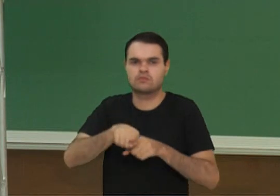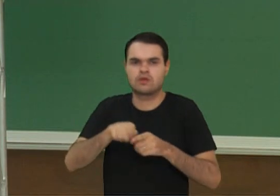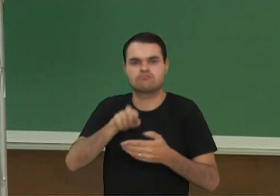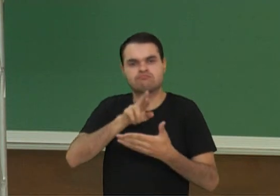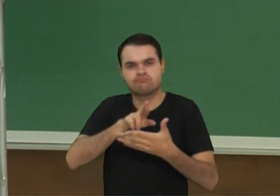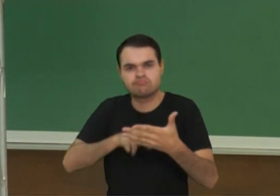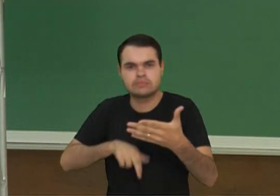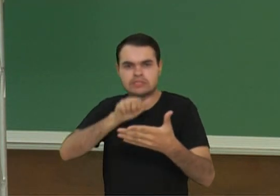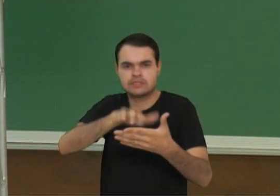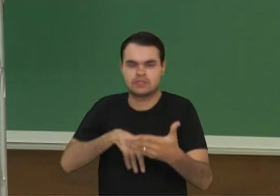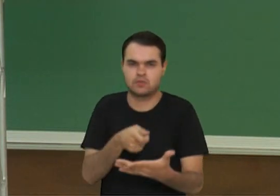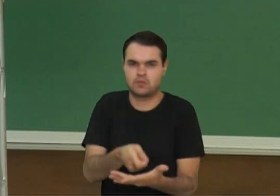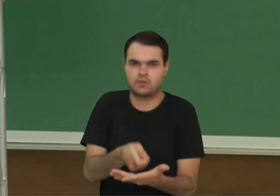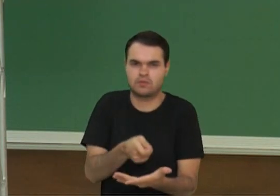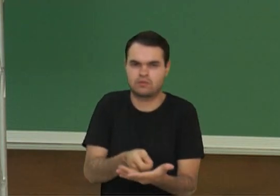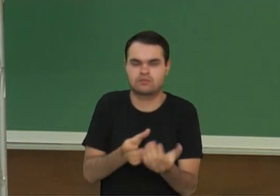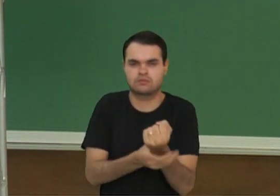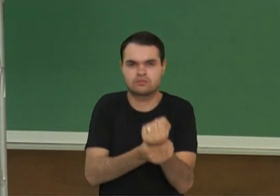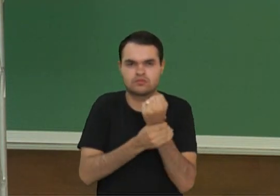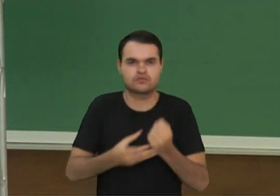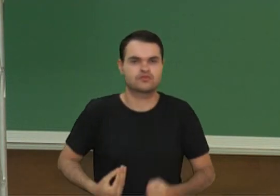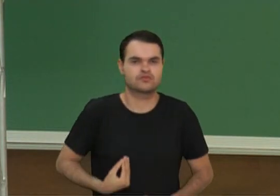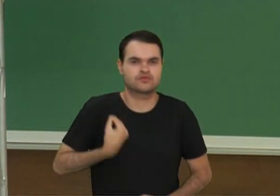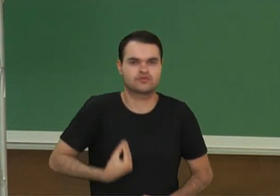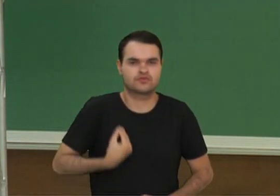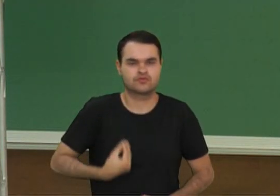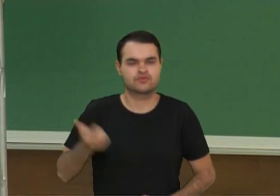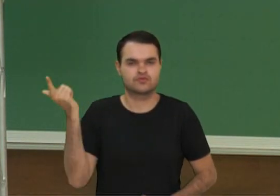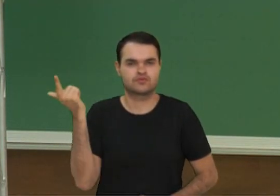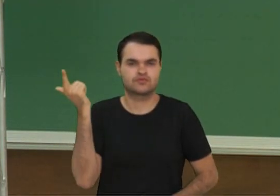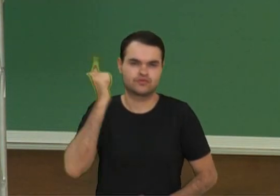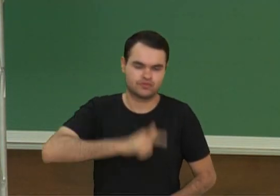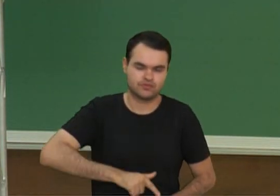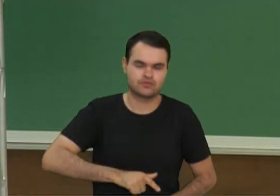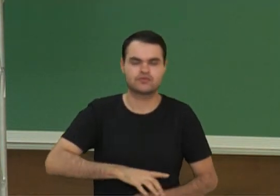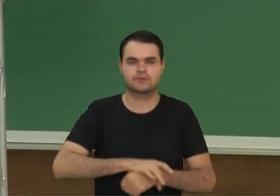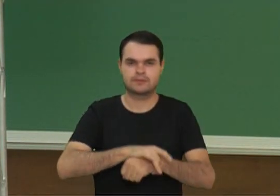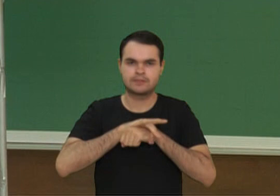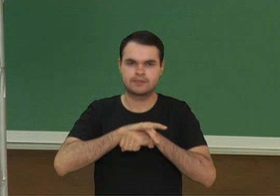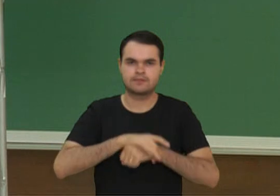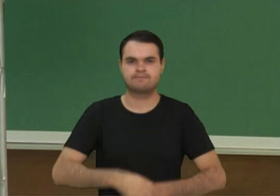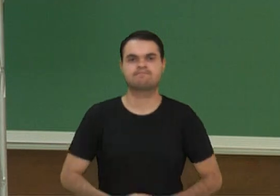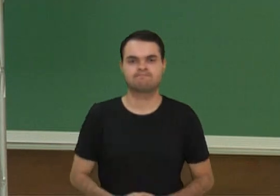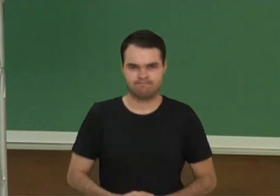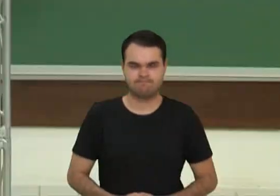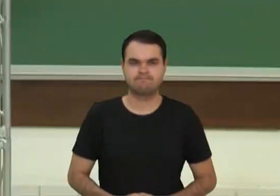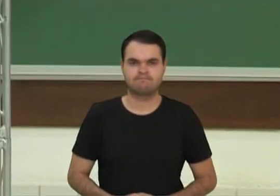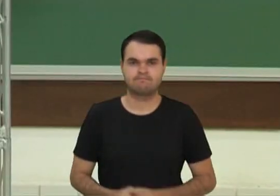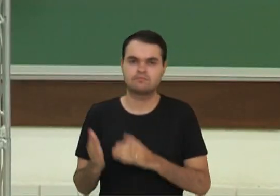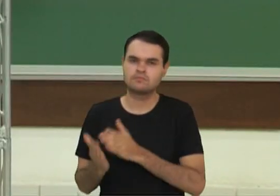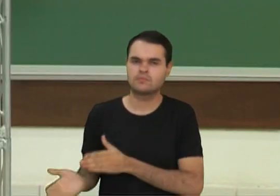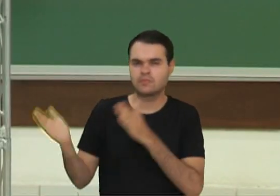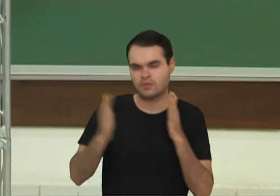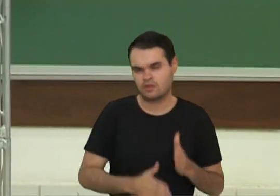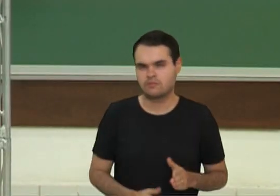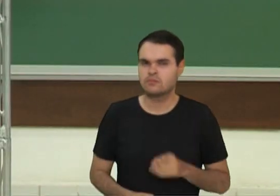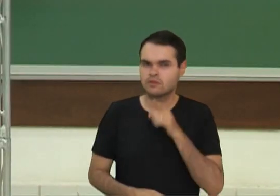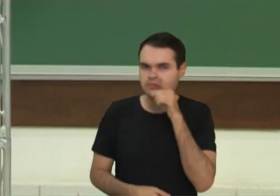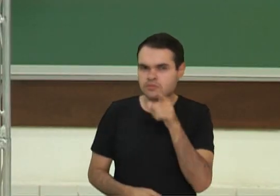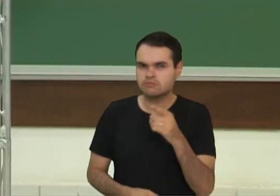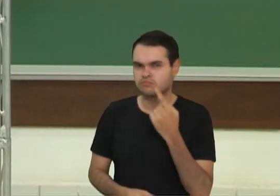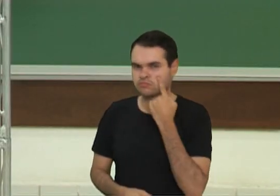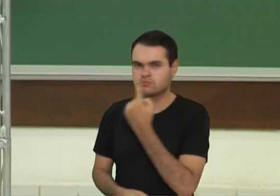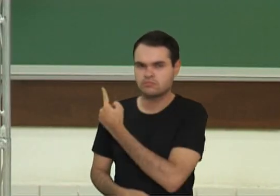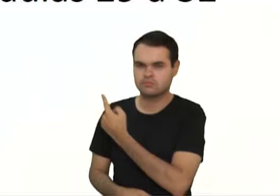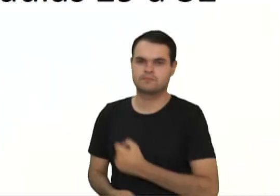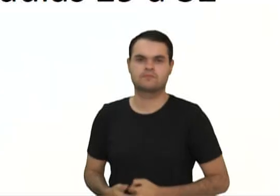realize a atividade obrigatória, pois assim a sua frequência e a sua presença serão garantidas. Agora vai aparecer na tela para